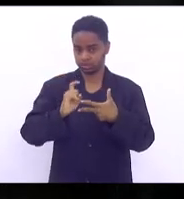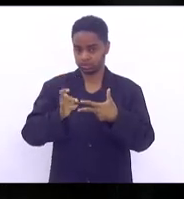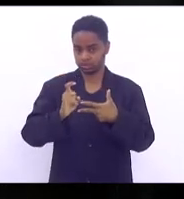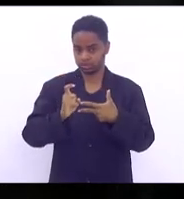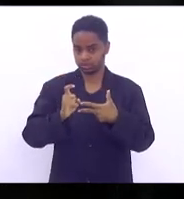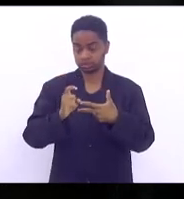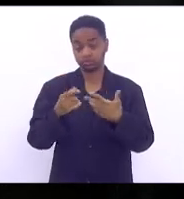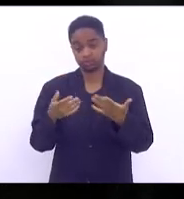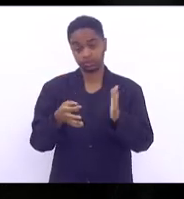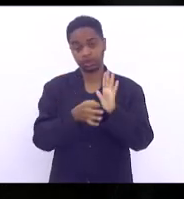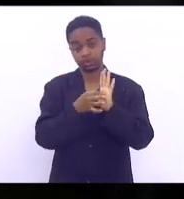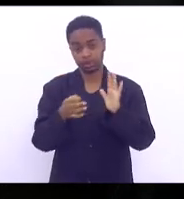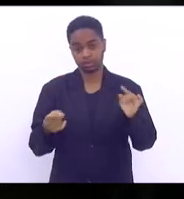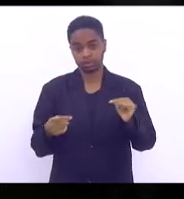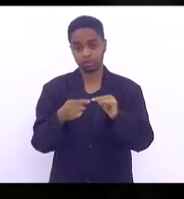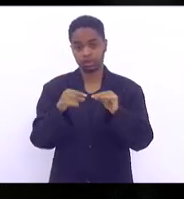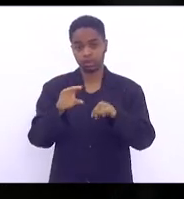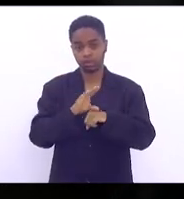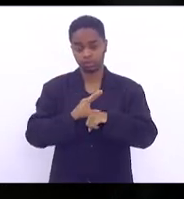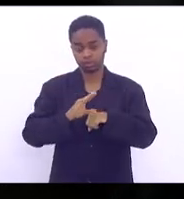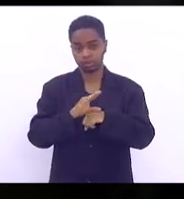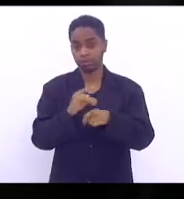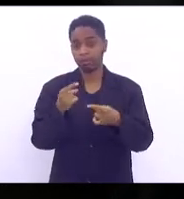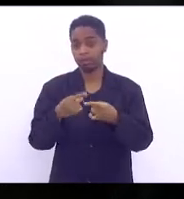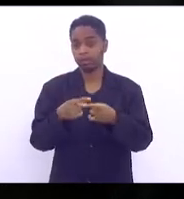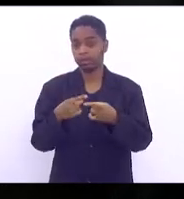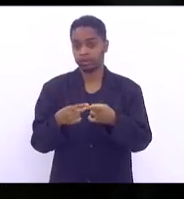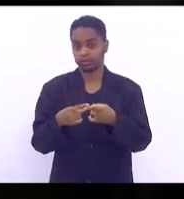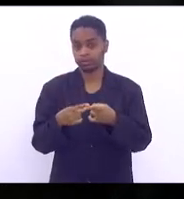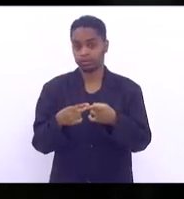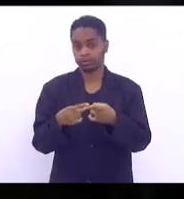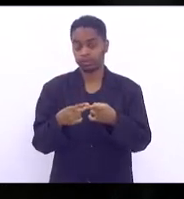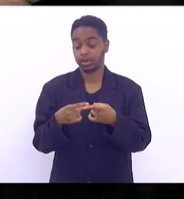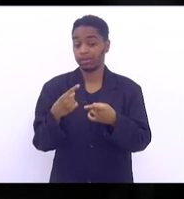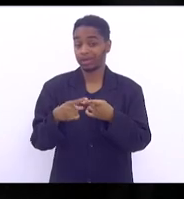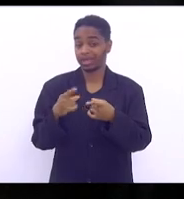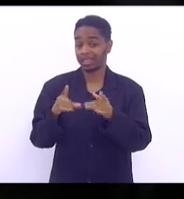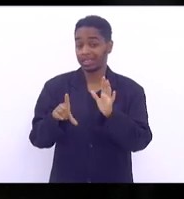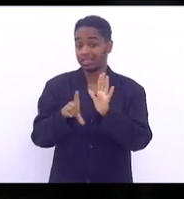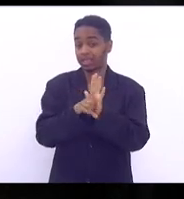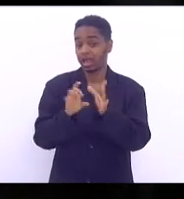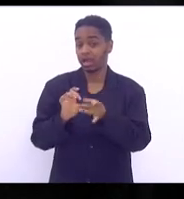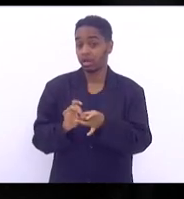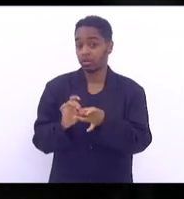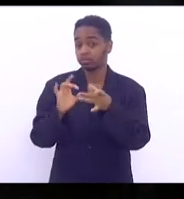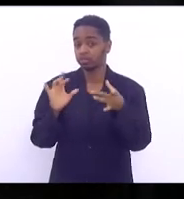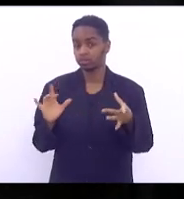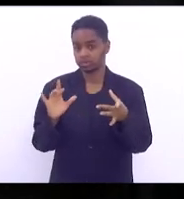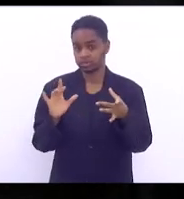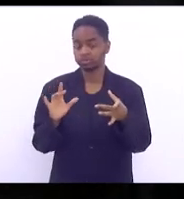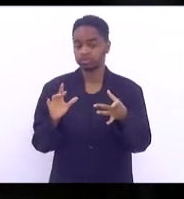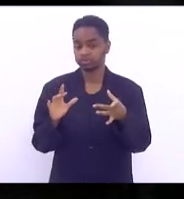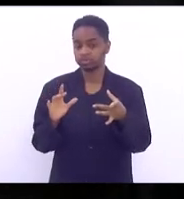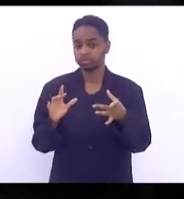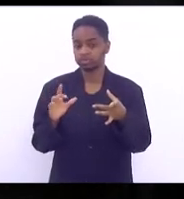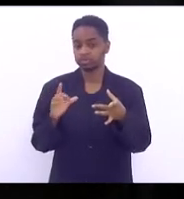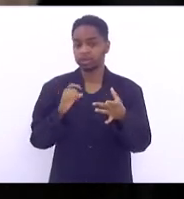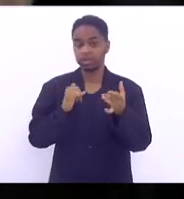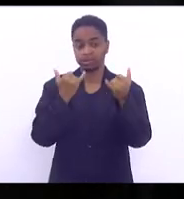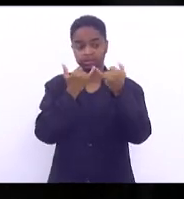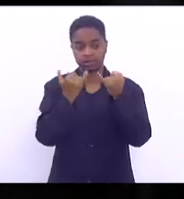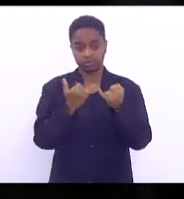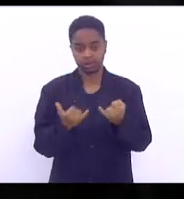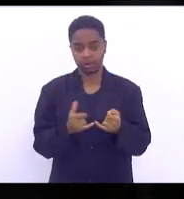de constitucionalidade à sanção foi porque era autorizativo à semelhança de